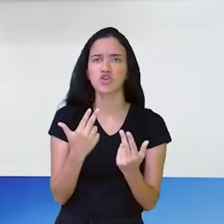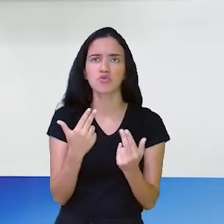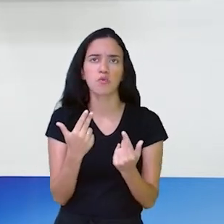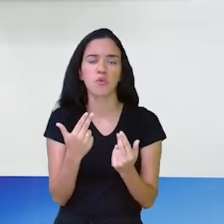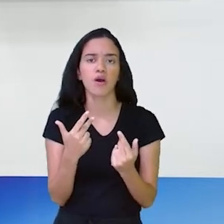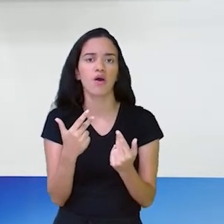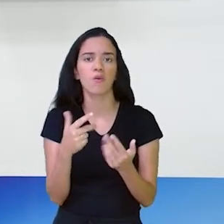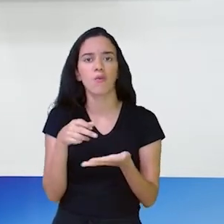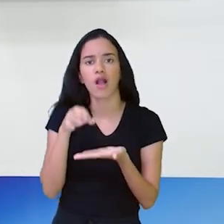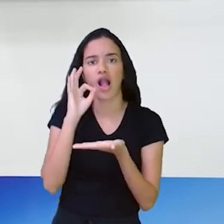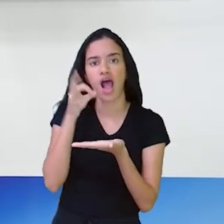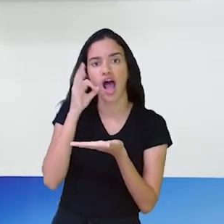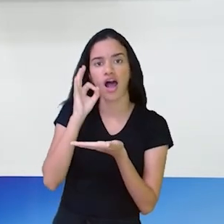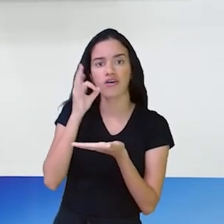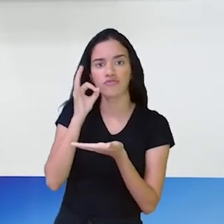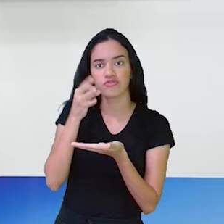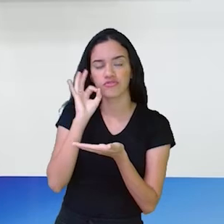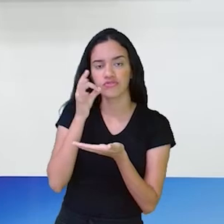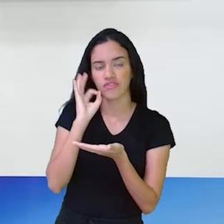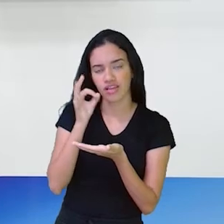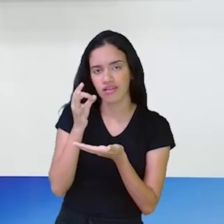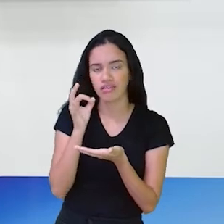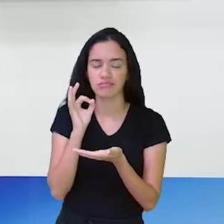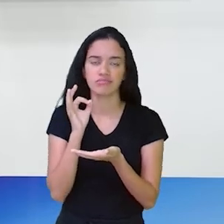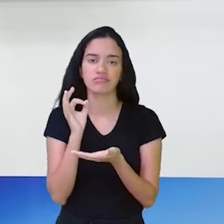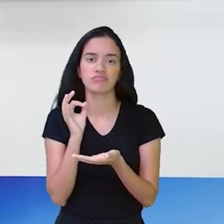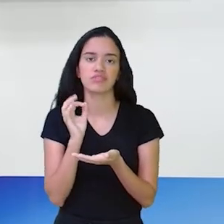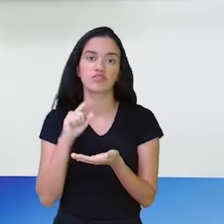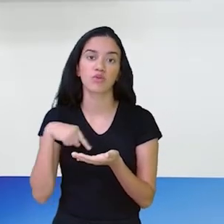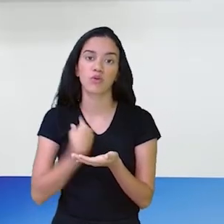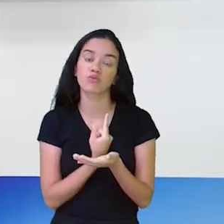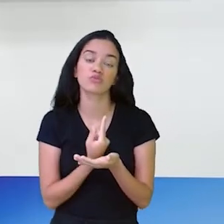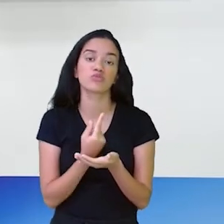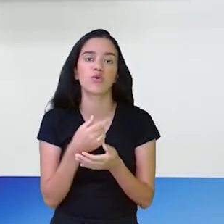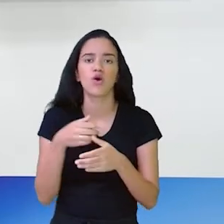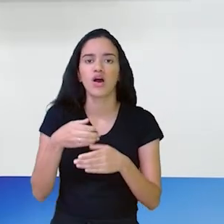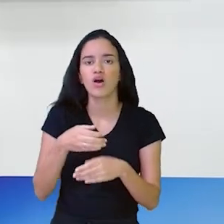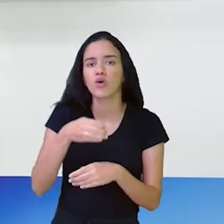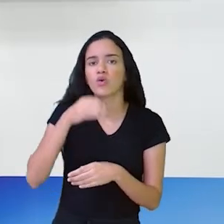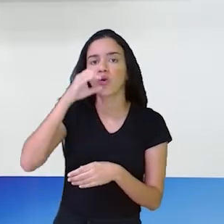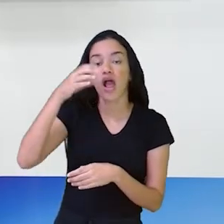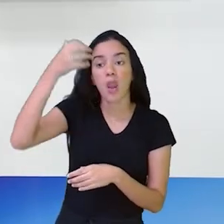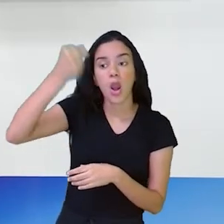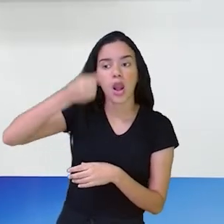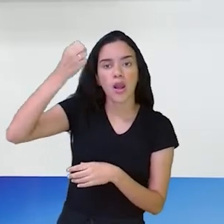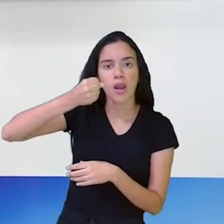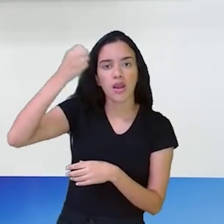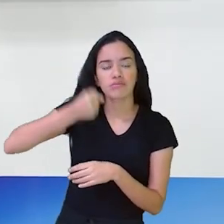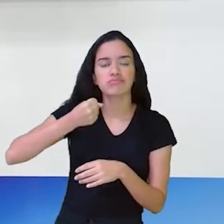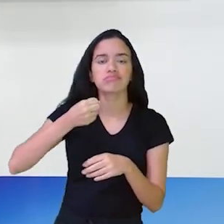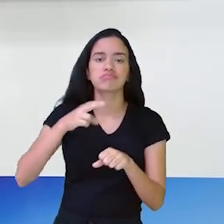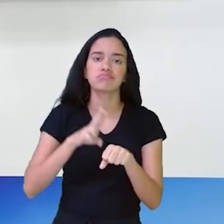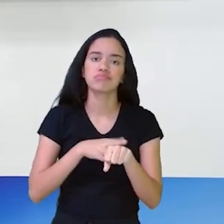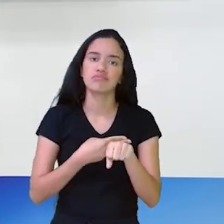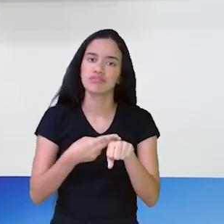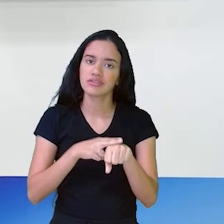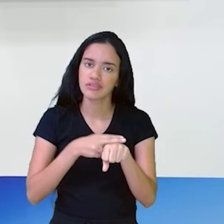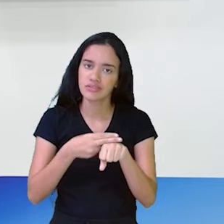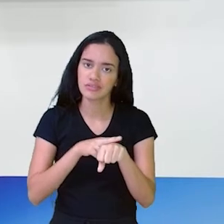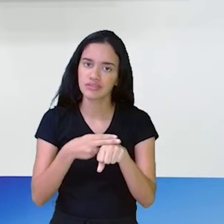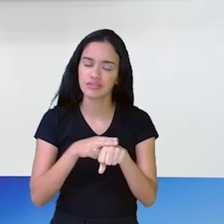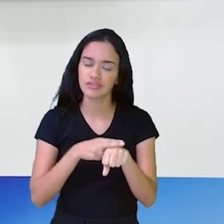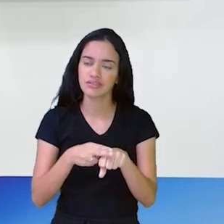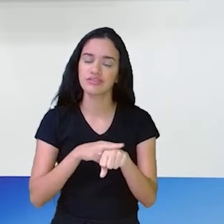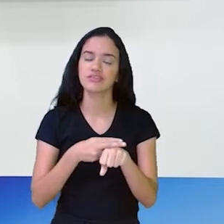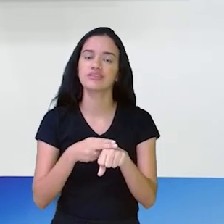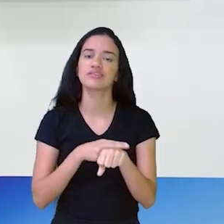como mexe o nosso achocolatado, sei lá, o maltado. Vamos lá, dá uma